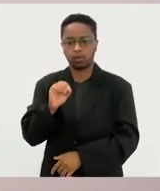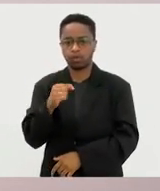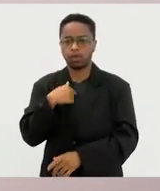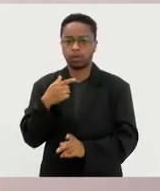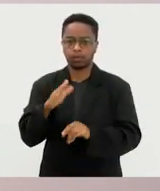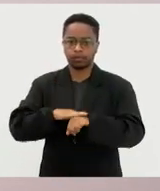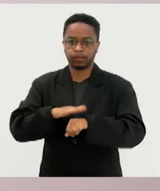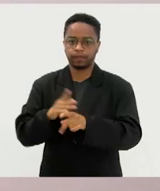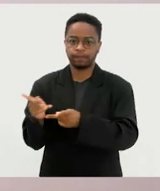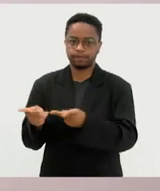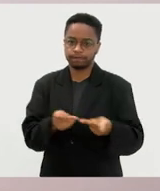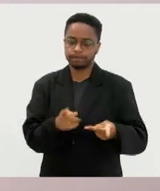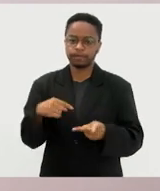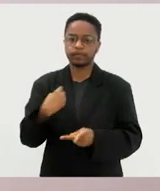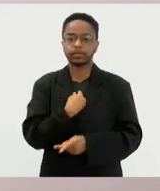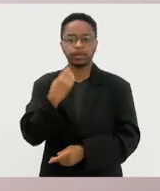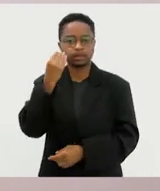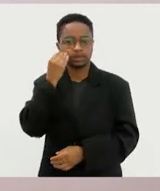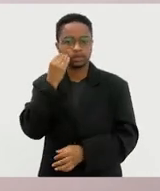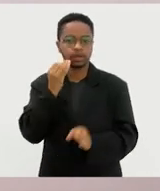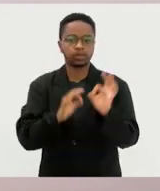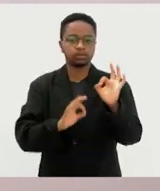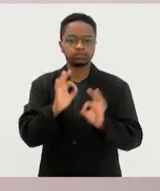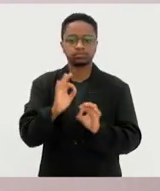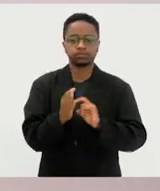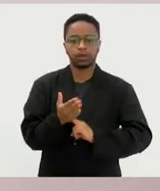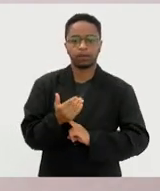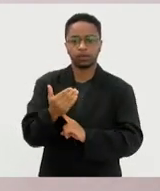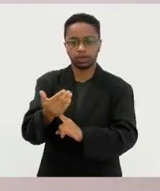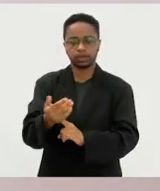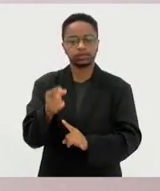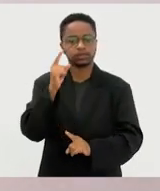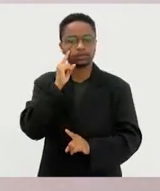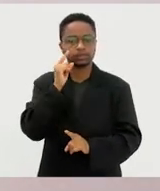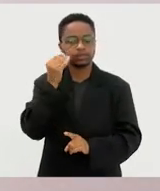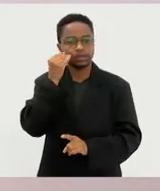num processo de modernização das instalações, tentando dar condições de trabalho